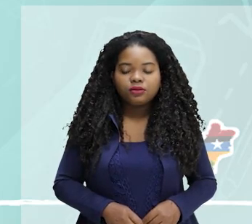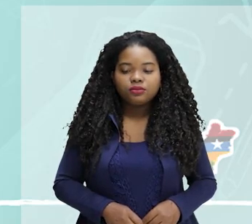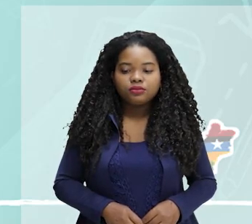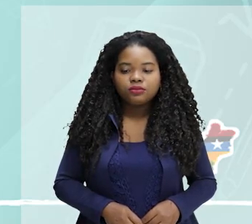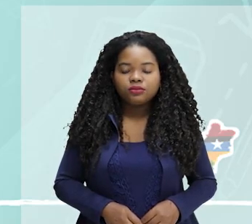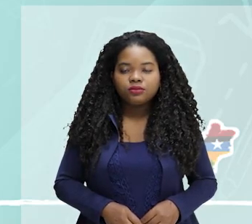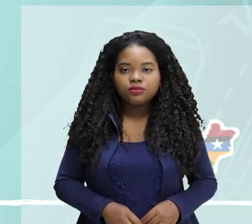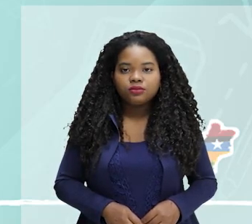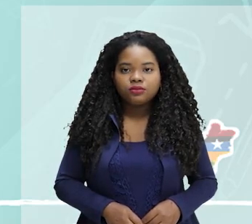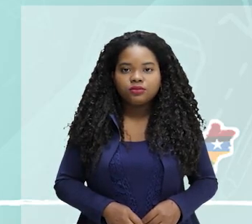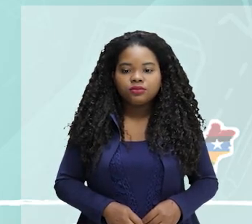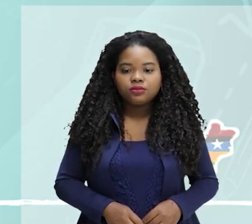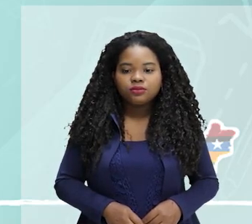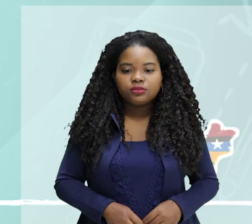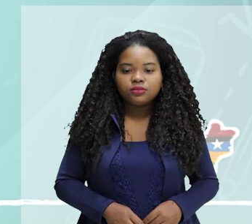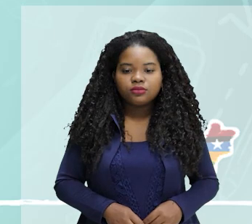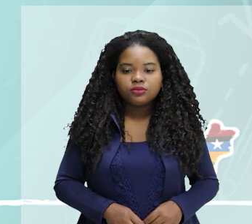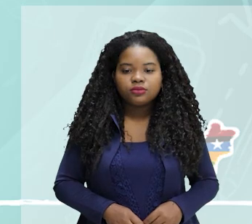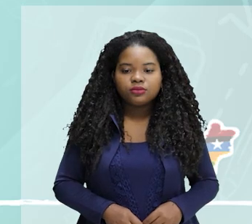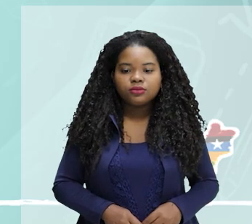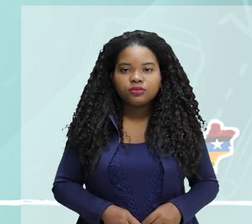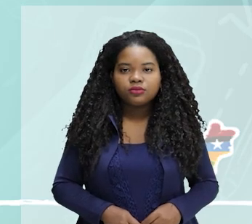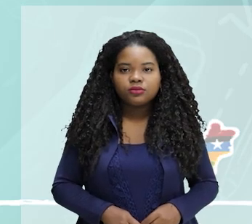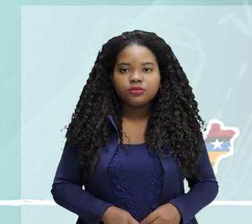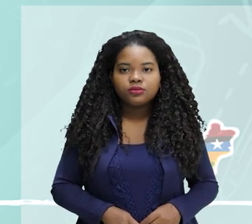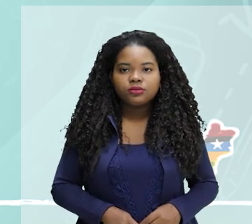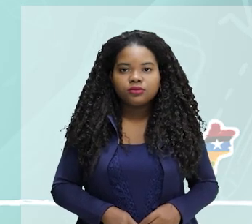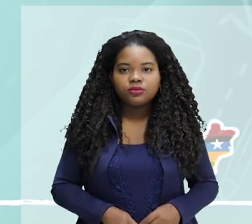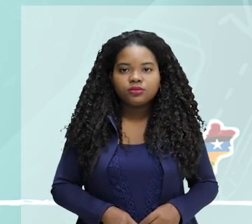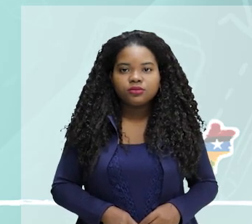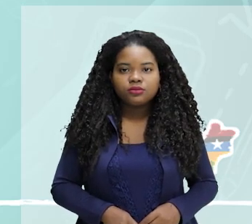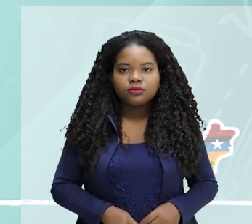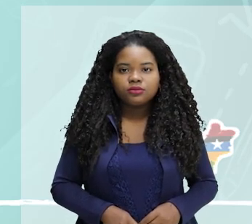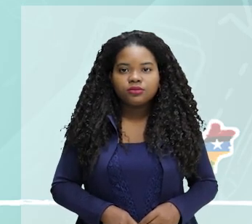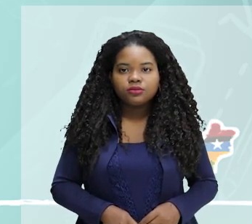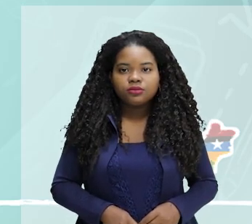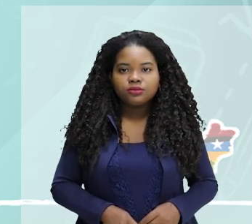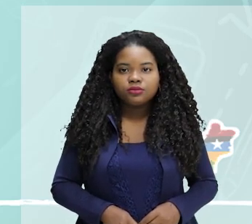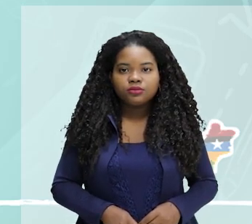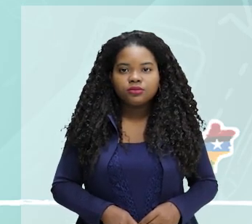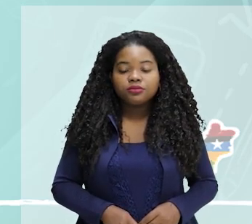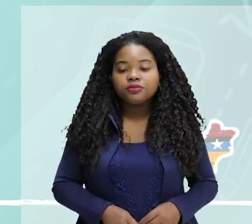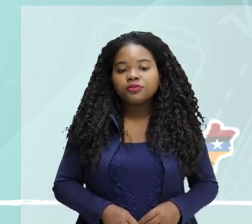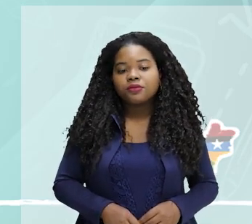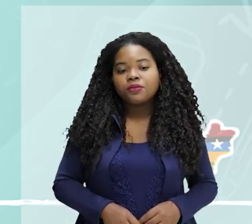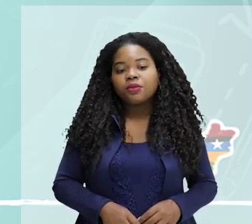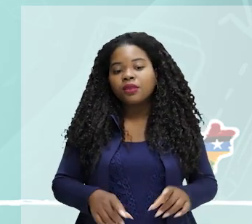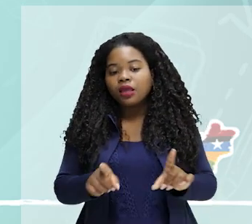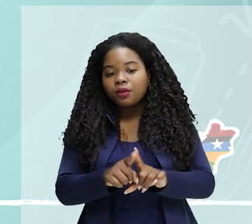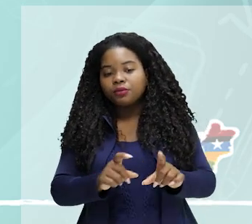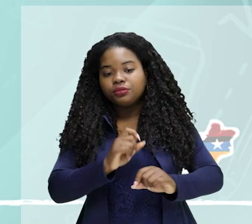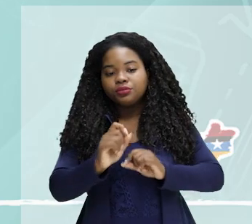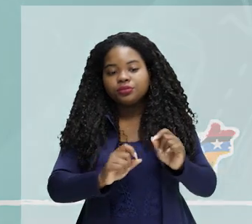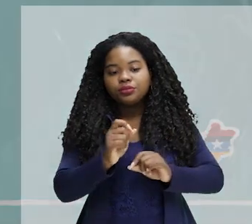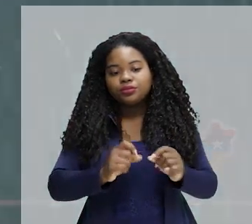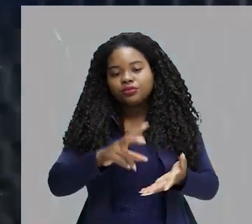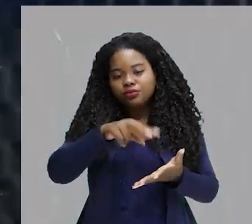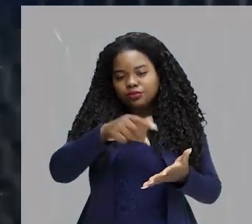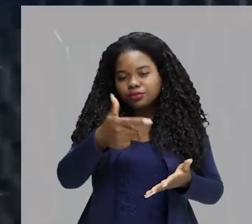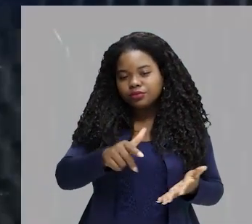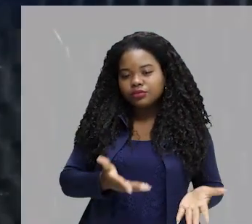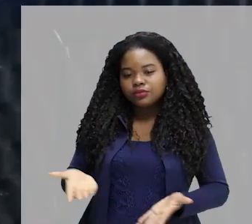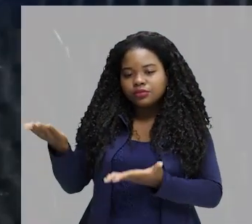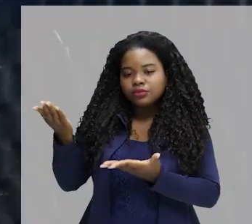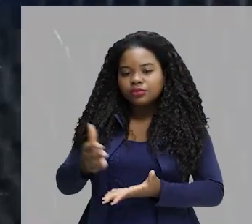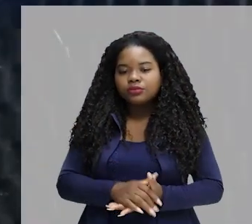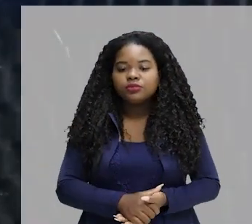seu papel, as funções que aquela pessoa tem na vida em sociedade. A identidade social tem um componente de inclusão e exclusão.